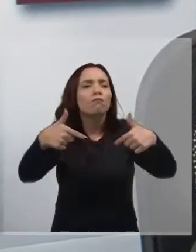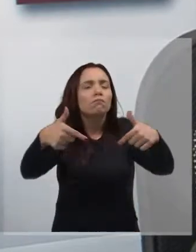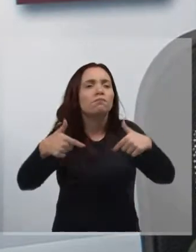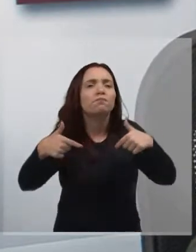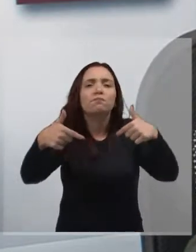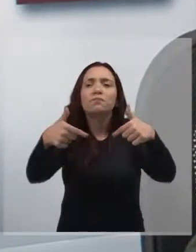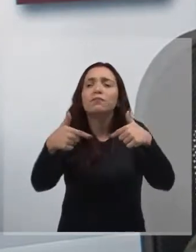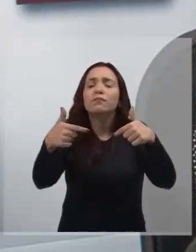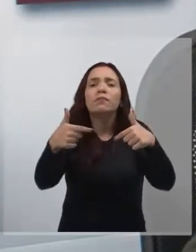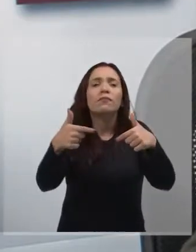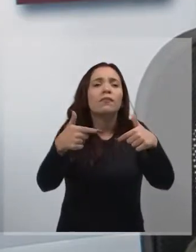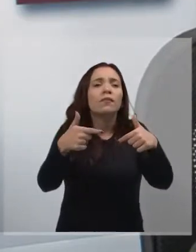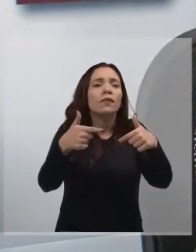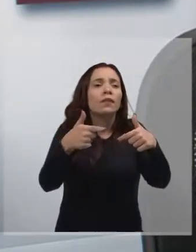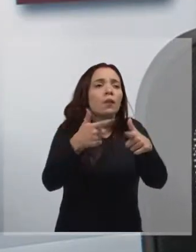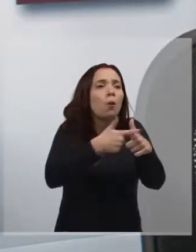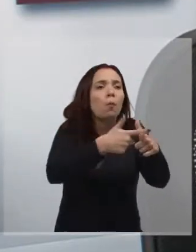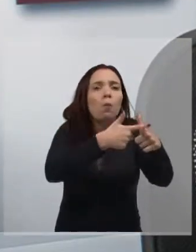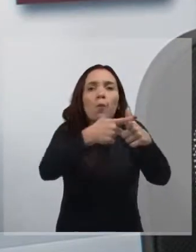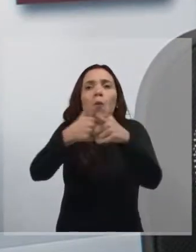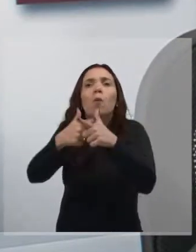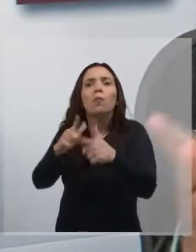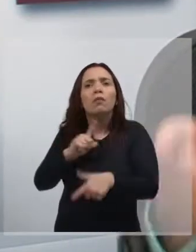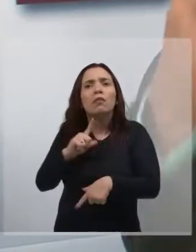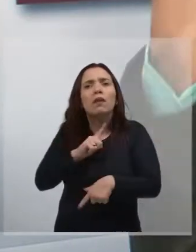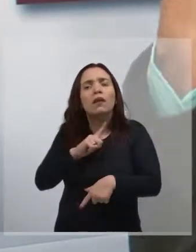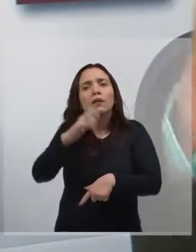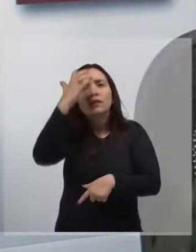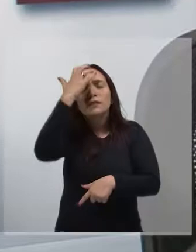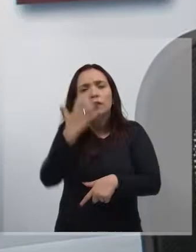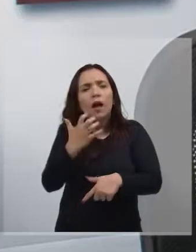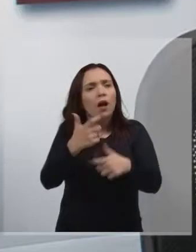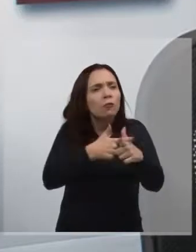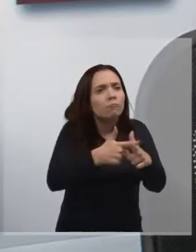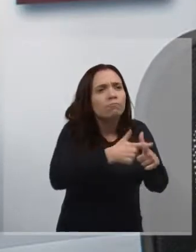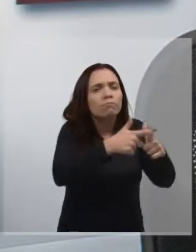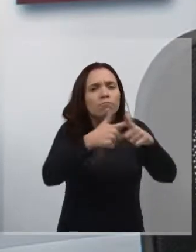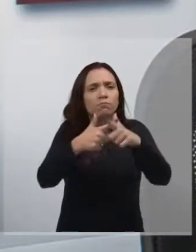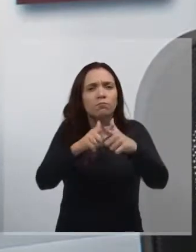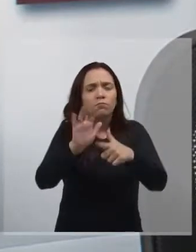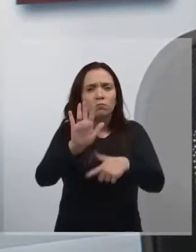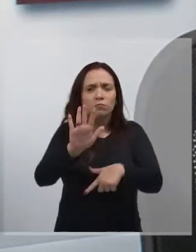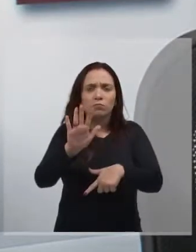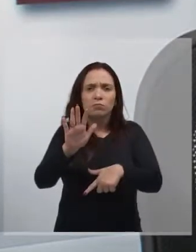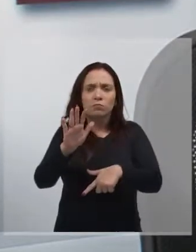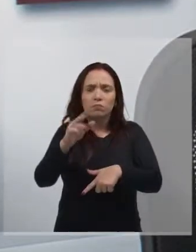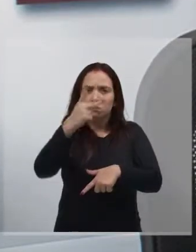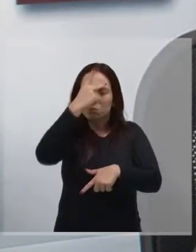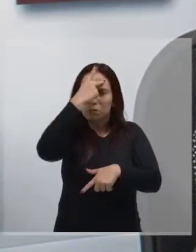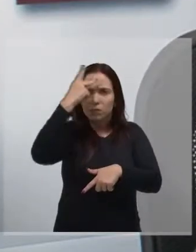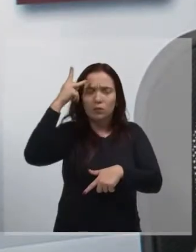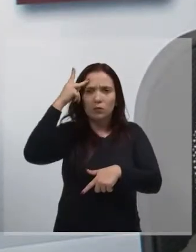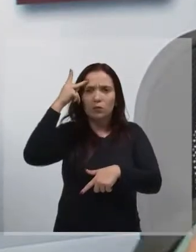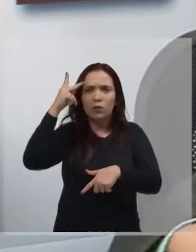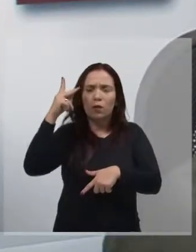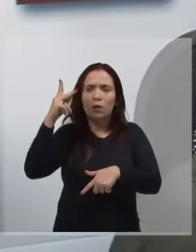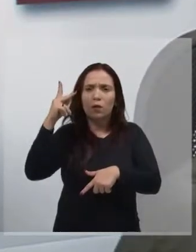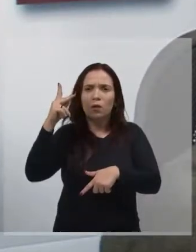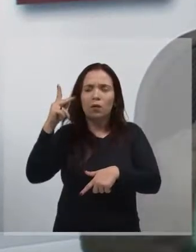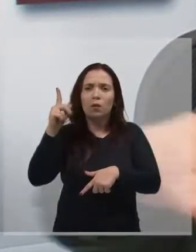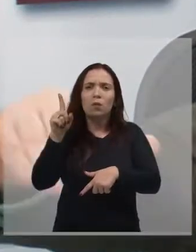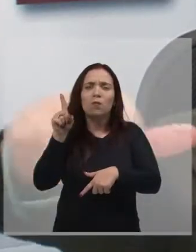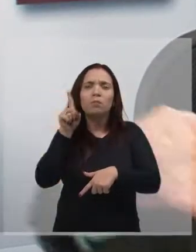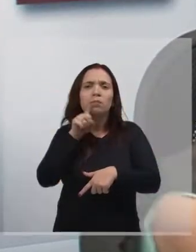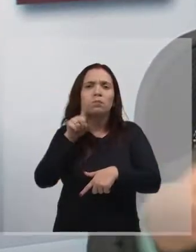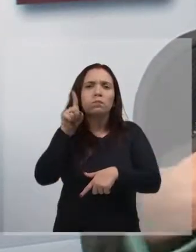tentar solucionar problemas muito sérios. Aí vem um cidadão dos Estados Unidos e literalmente esculhamba todo o